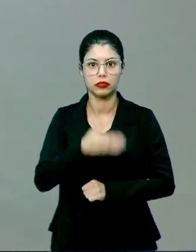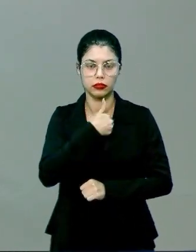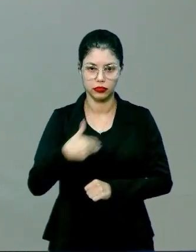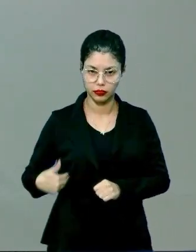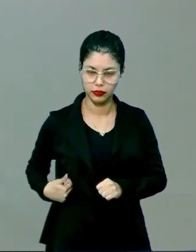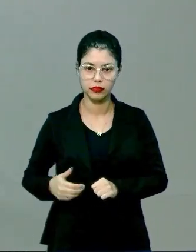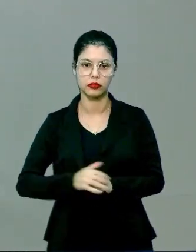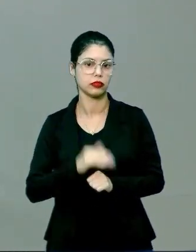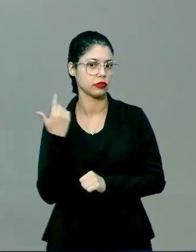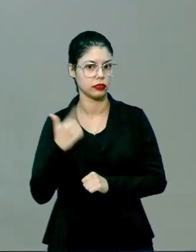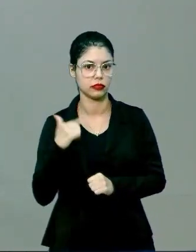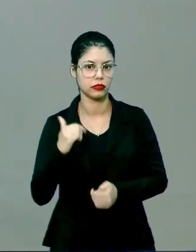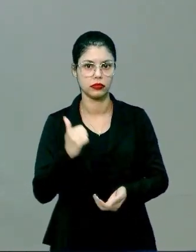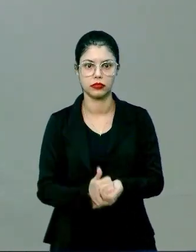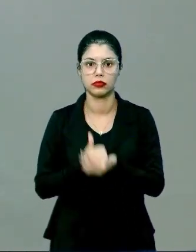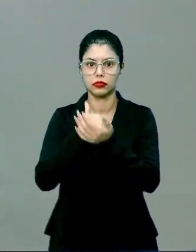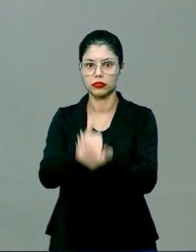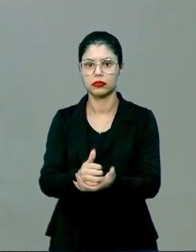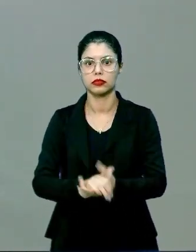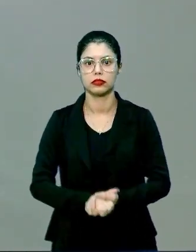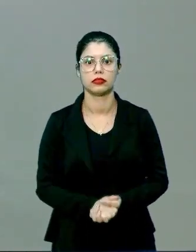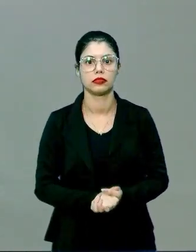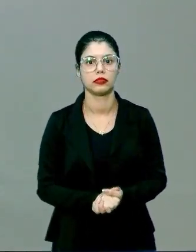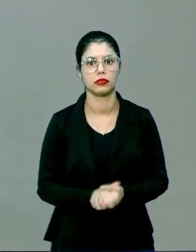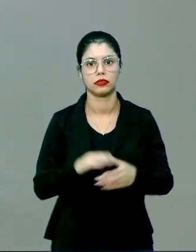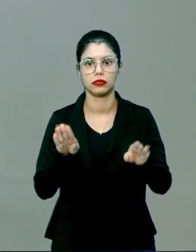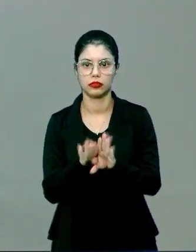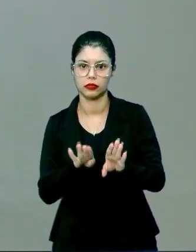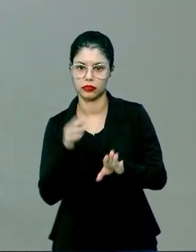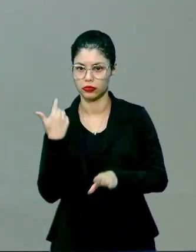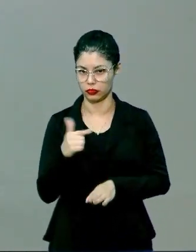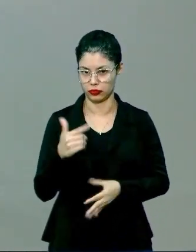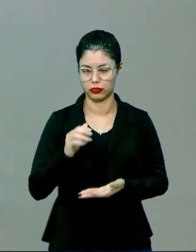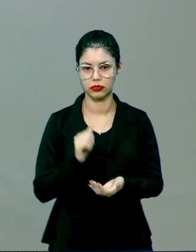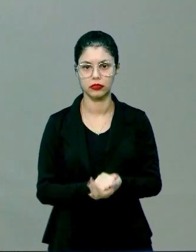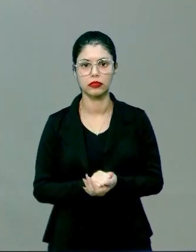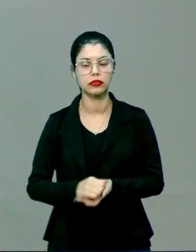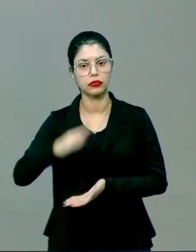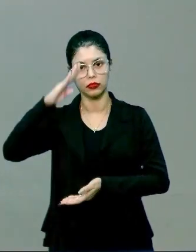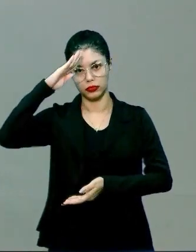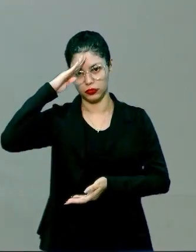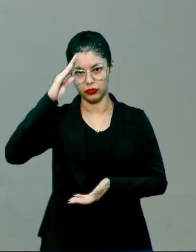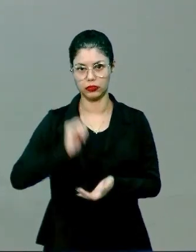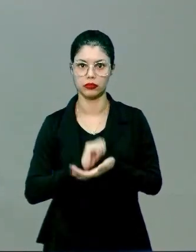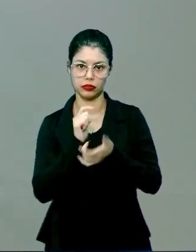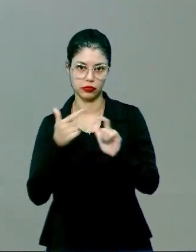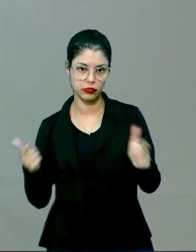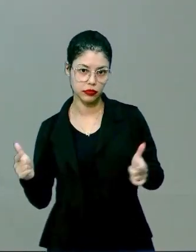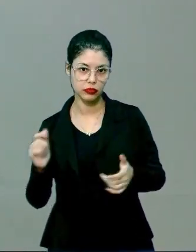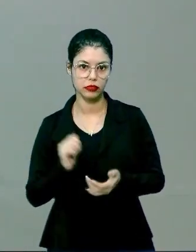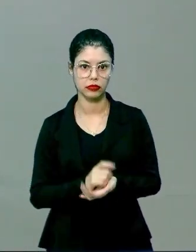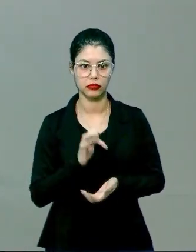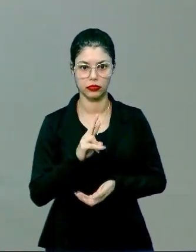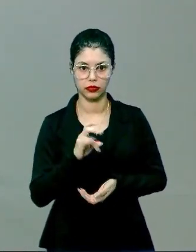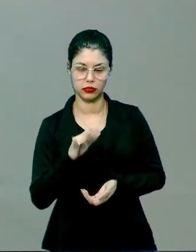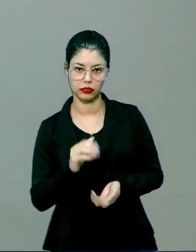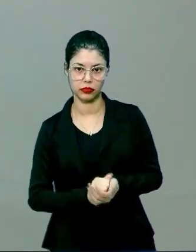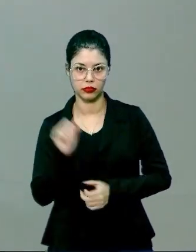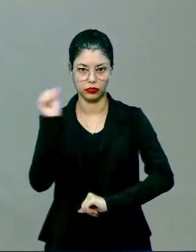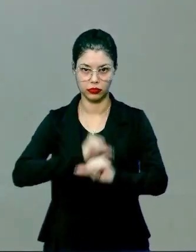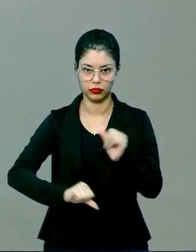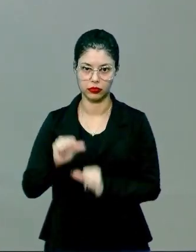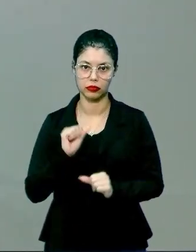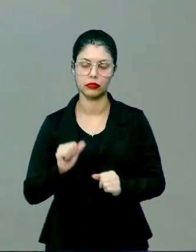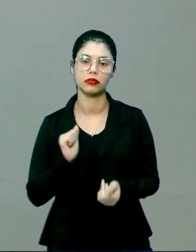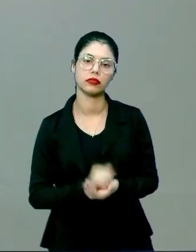República. Ele não tinha o apoio da Igreja, não também tinha o apoio do exército, né, dos grandes latifundiários. Pelo